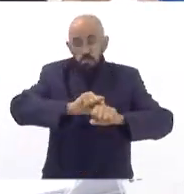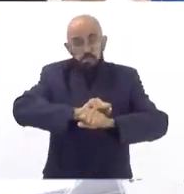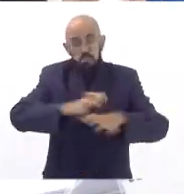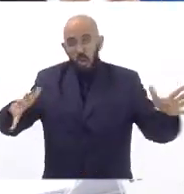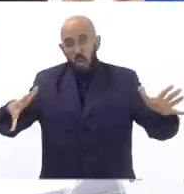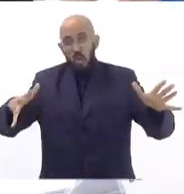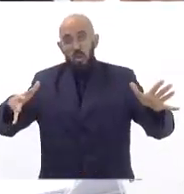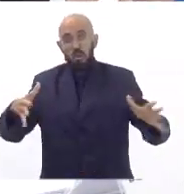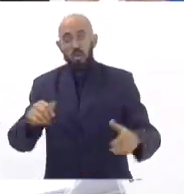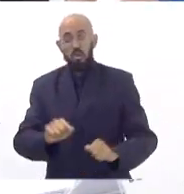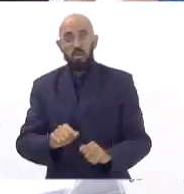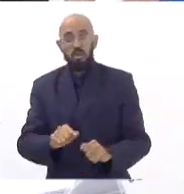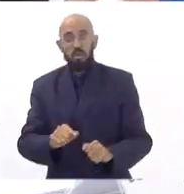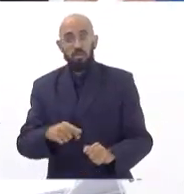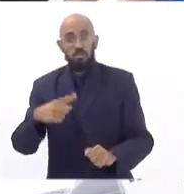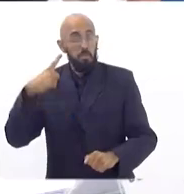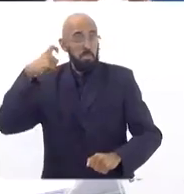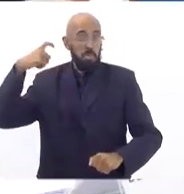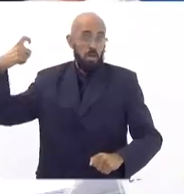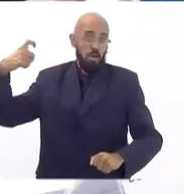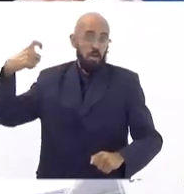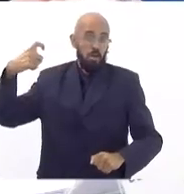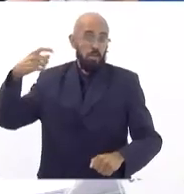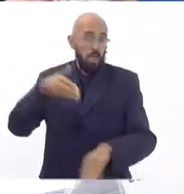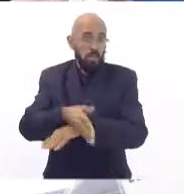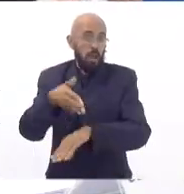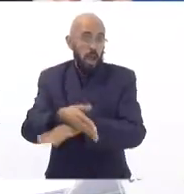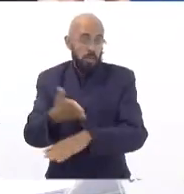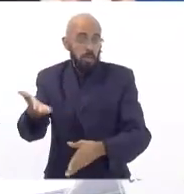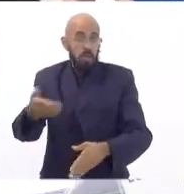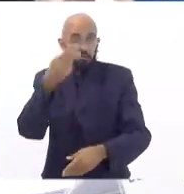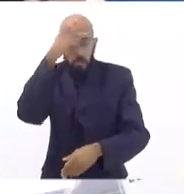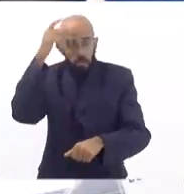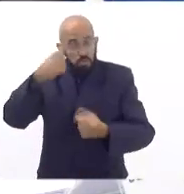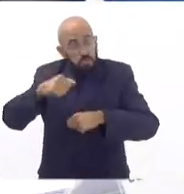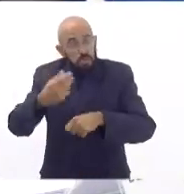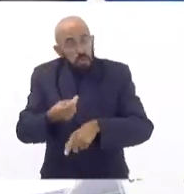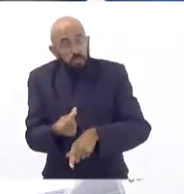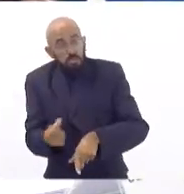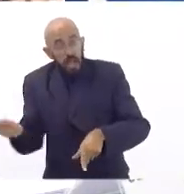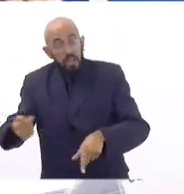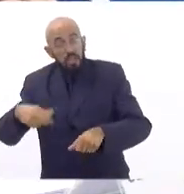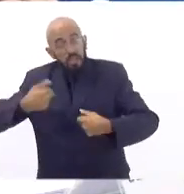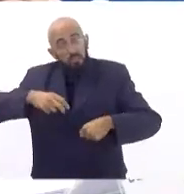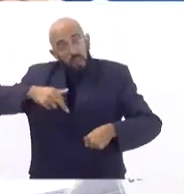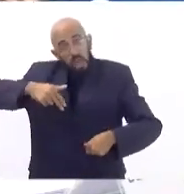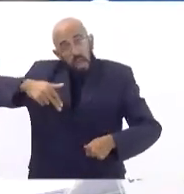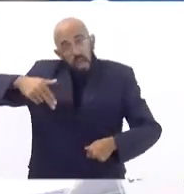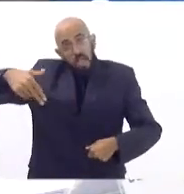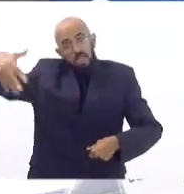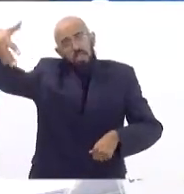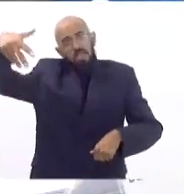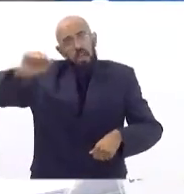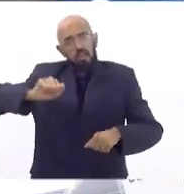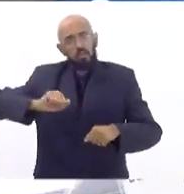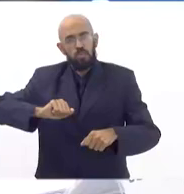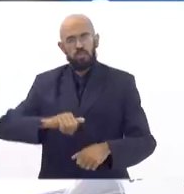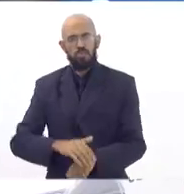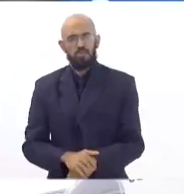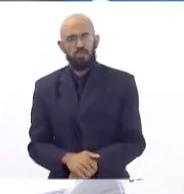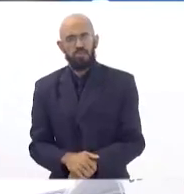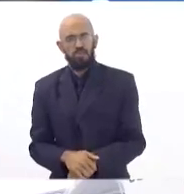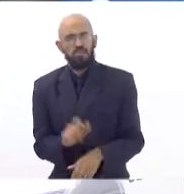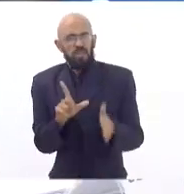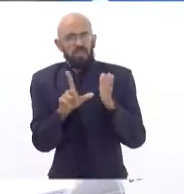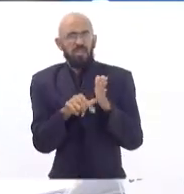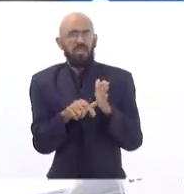na entrada da Central do Brasil né entrada e as pessoas que descer da composição e vem andando até na linha fé isso